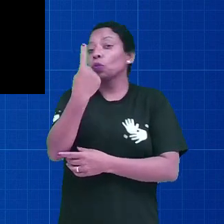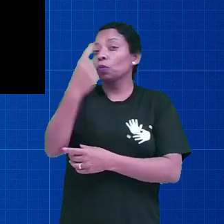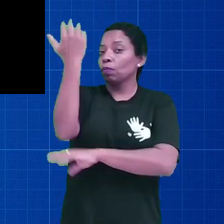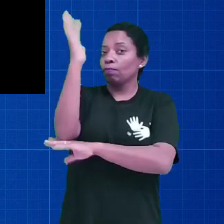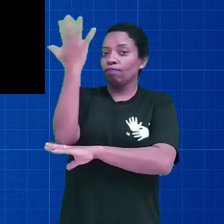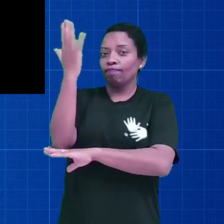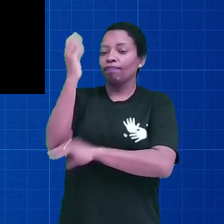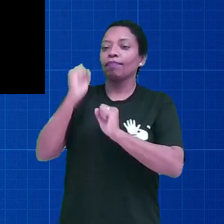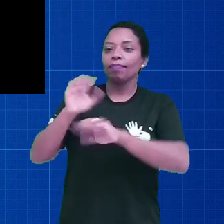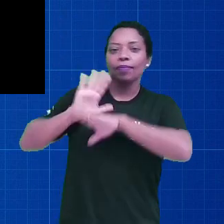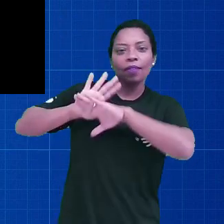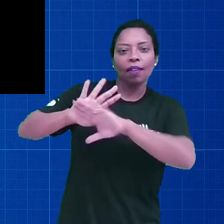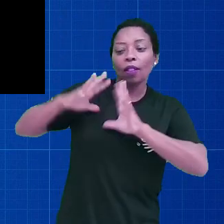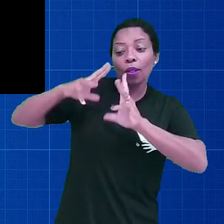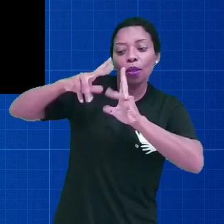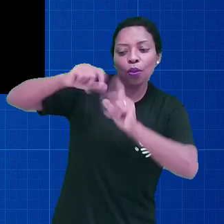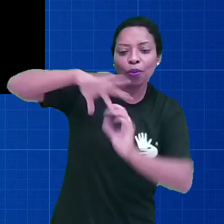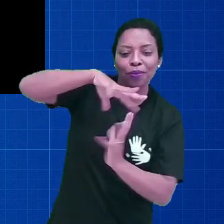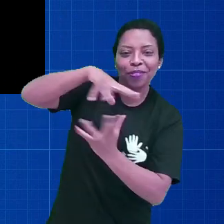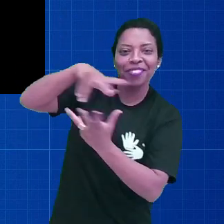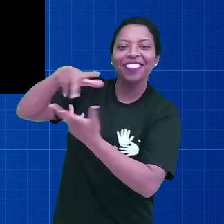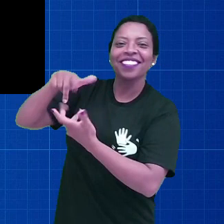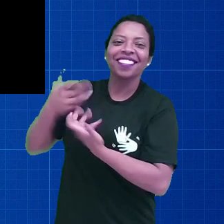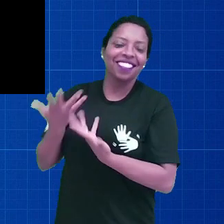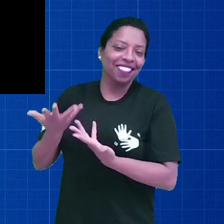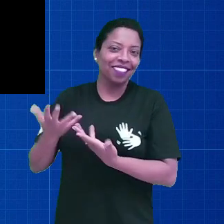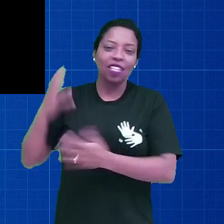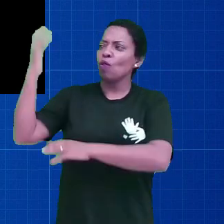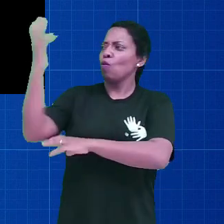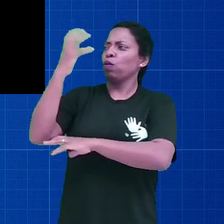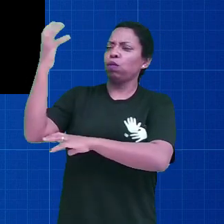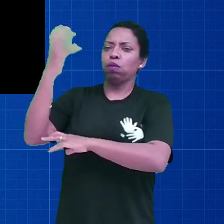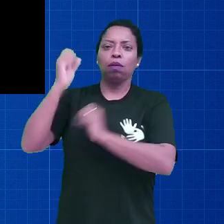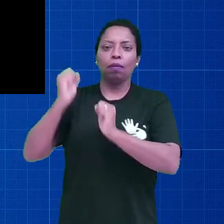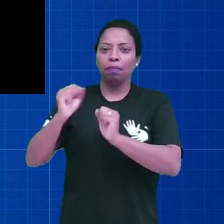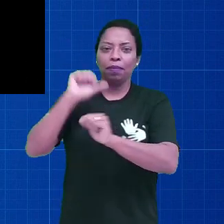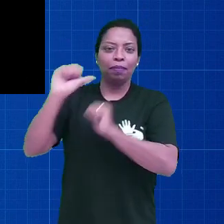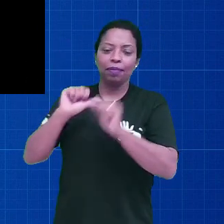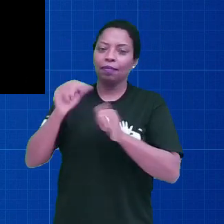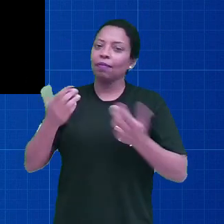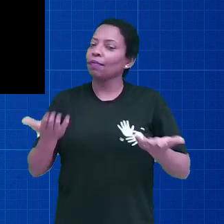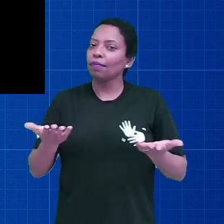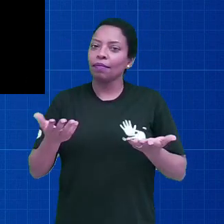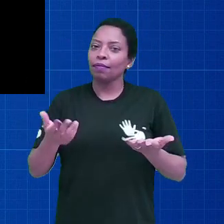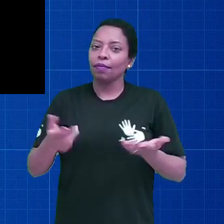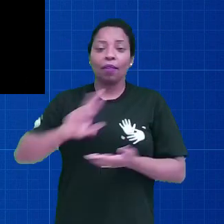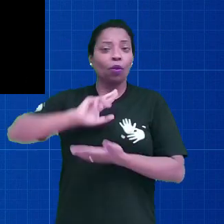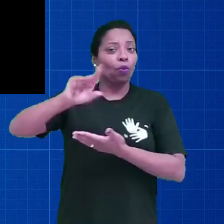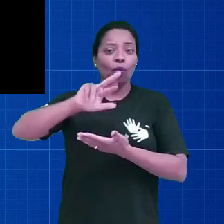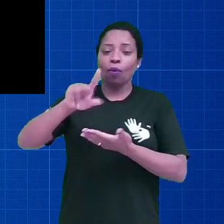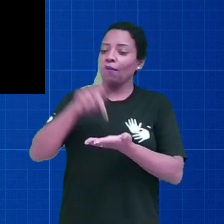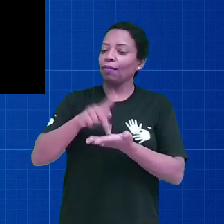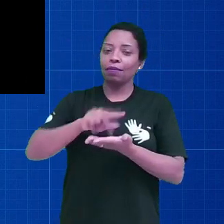árvore vai melhorar ou vai modificar o macroclima. Tá? Isso não seria uma verdade. Da